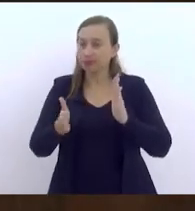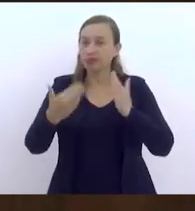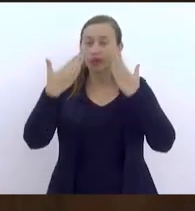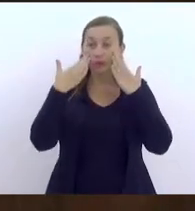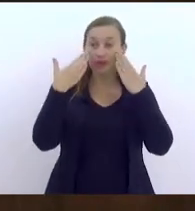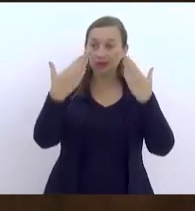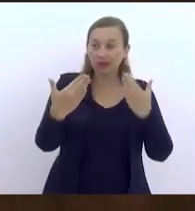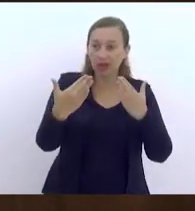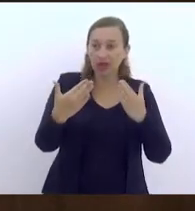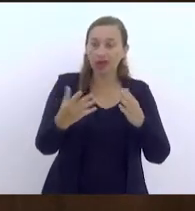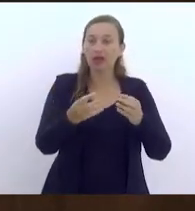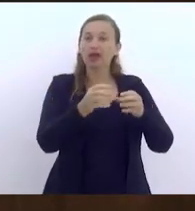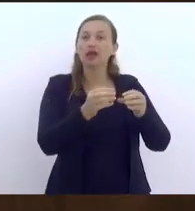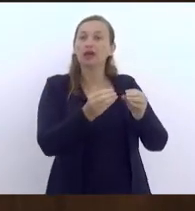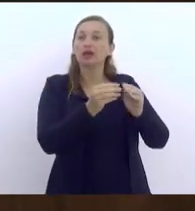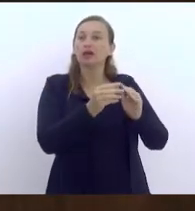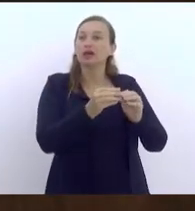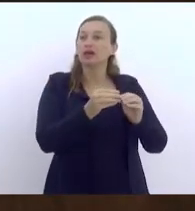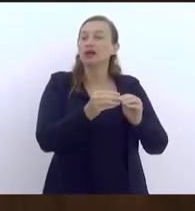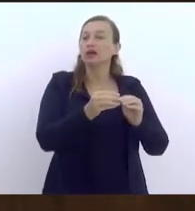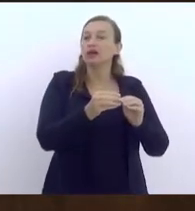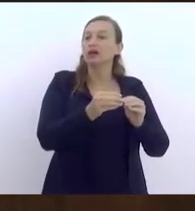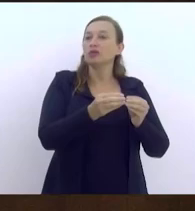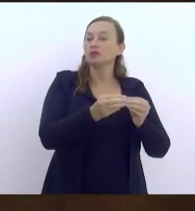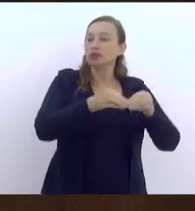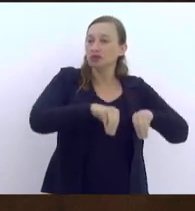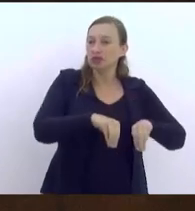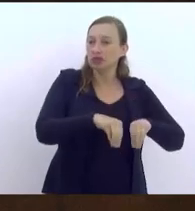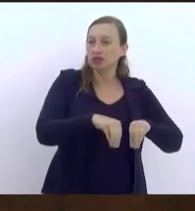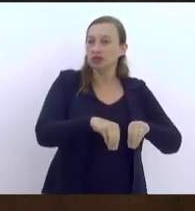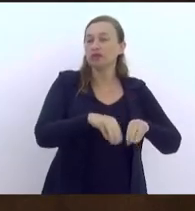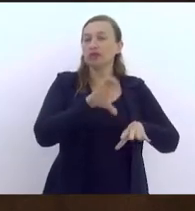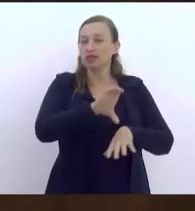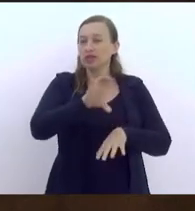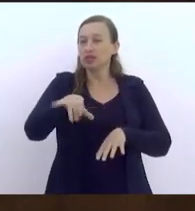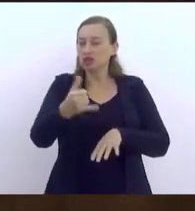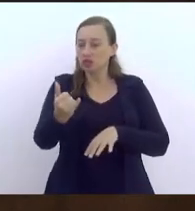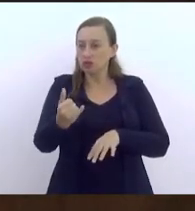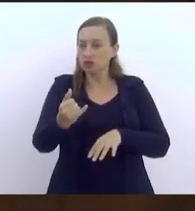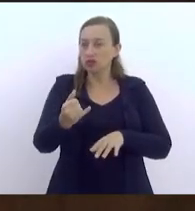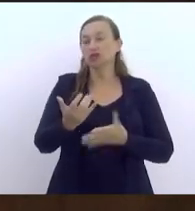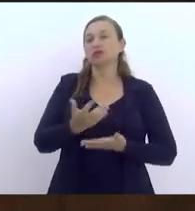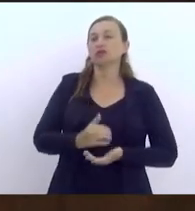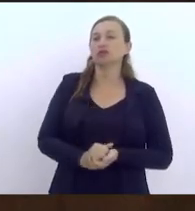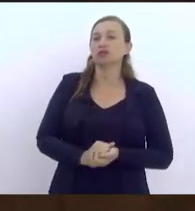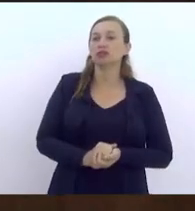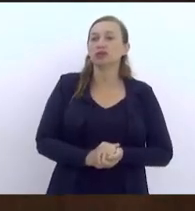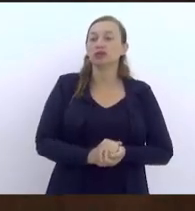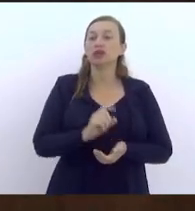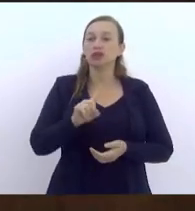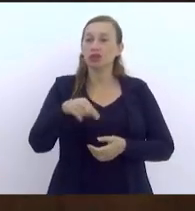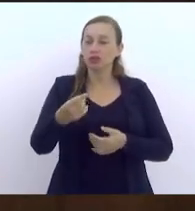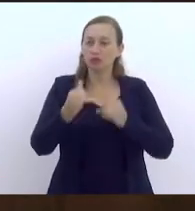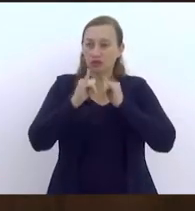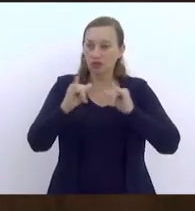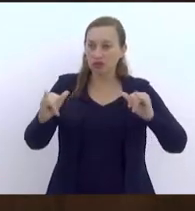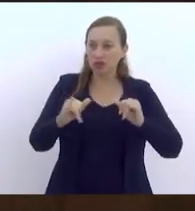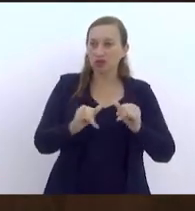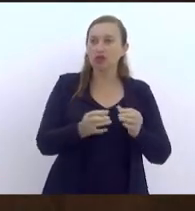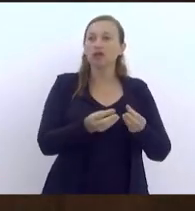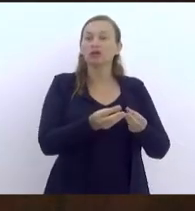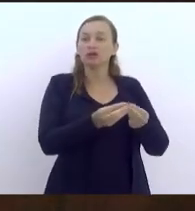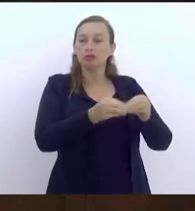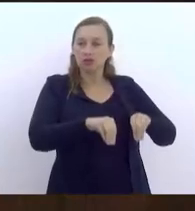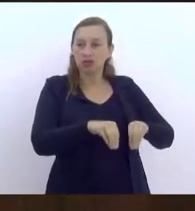CCJ em razão do 142 do regimento e, dessa forma, declarar a prejudicabilidade do